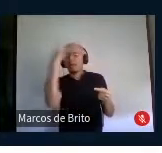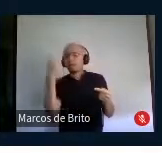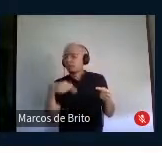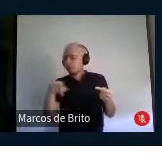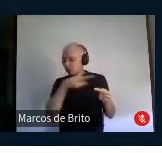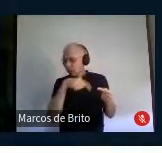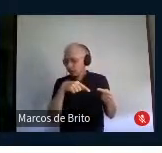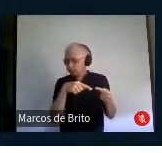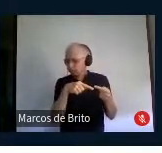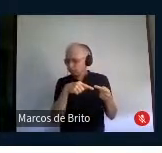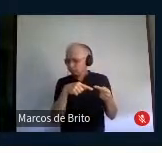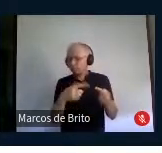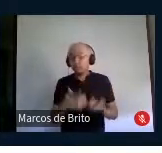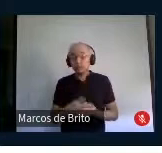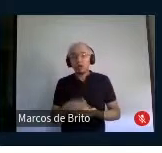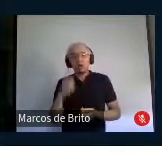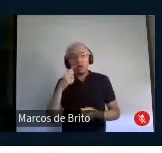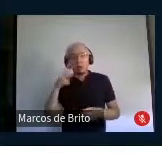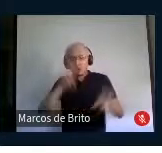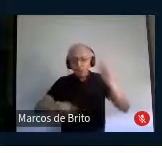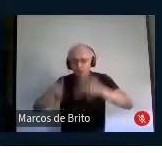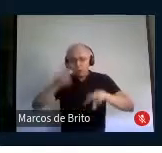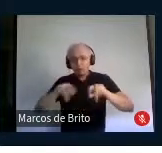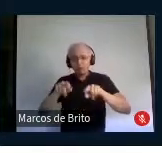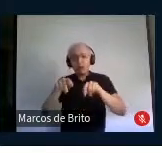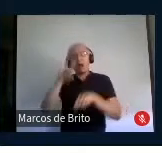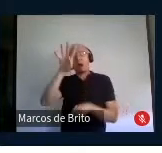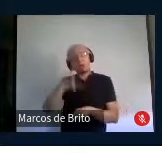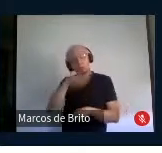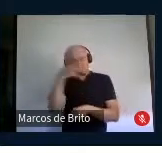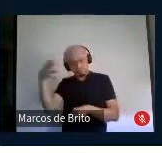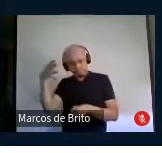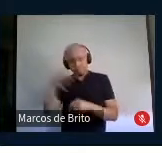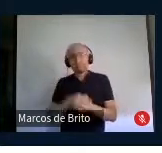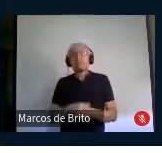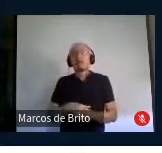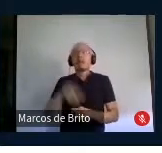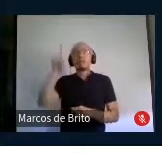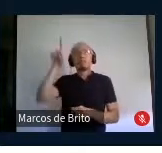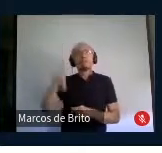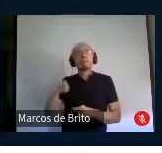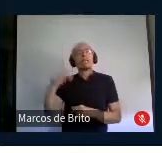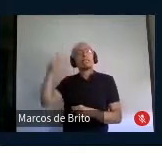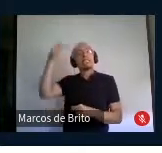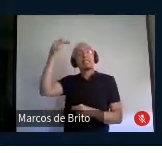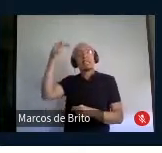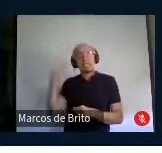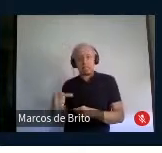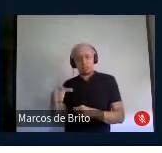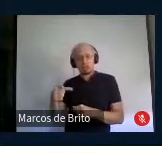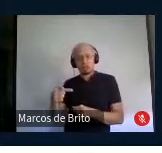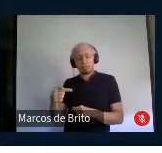podemos visualizar aqui nesse quadro que 7 cursos, eles levam em seu nome os